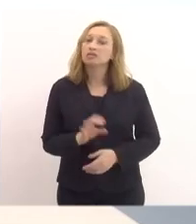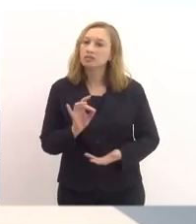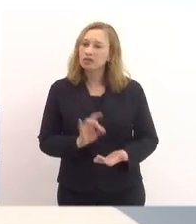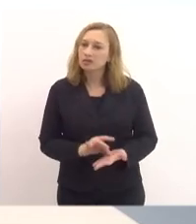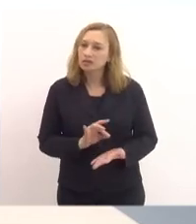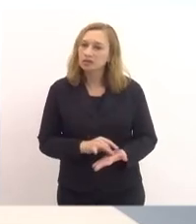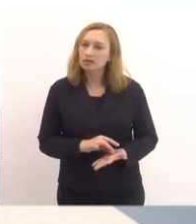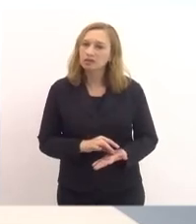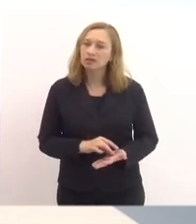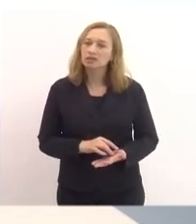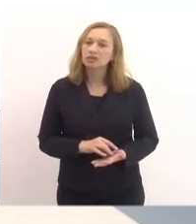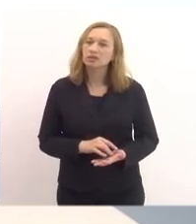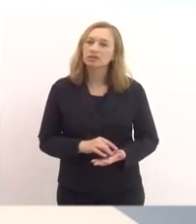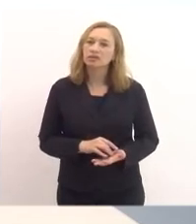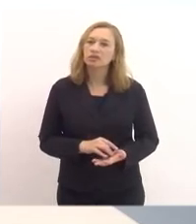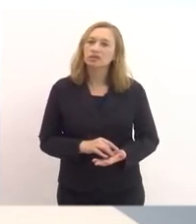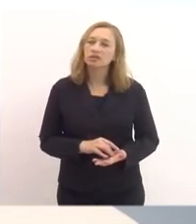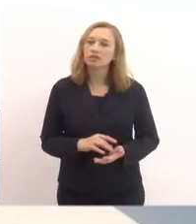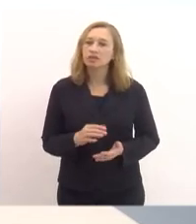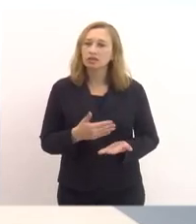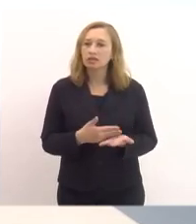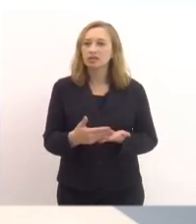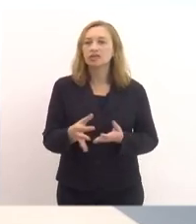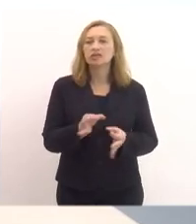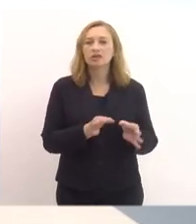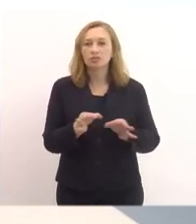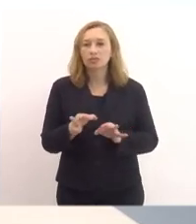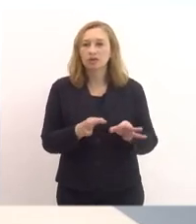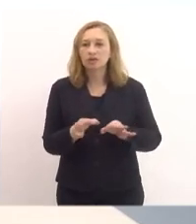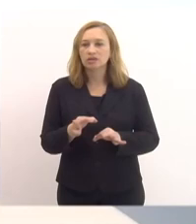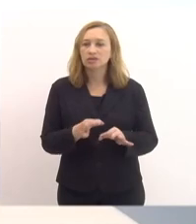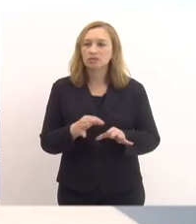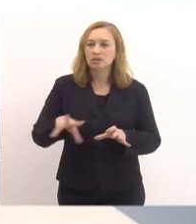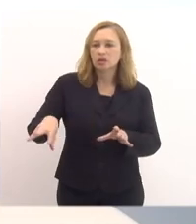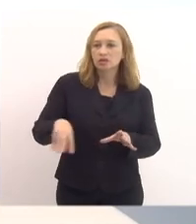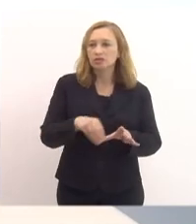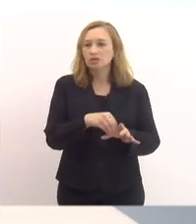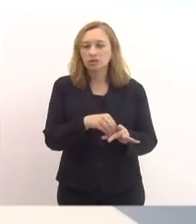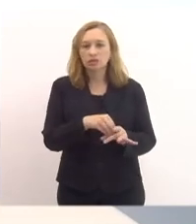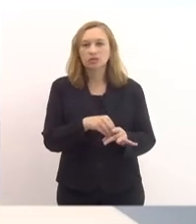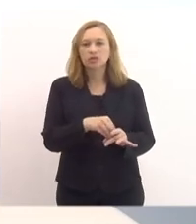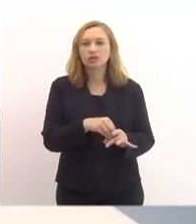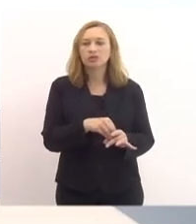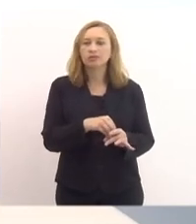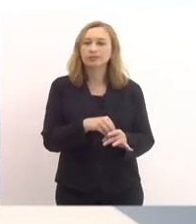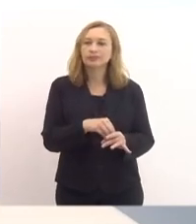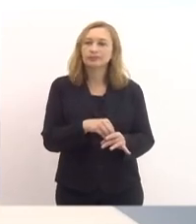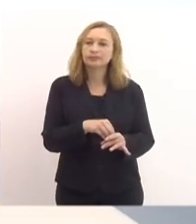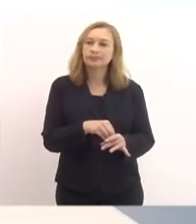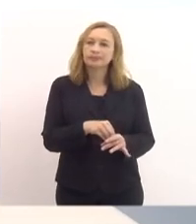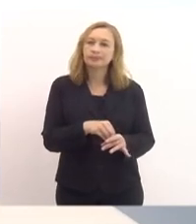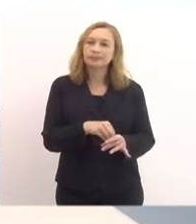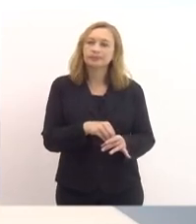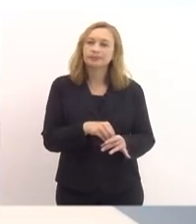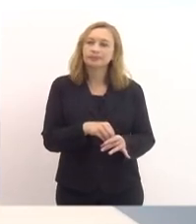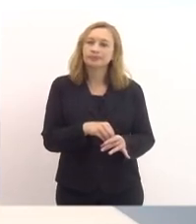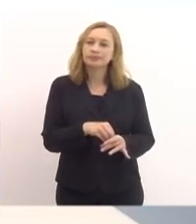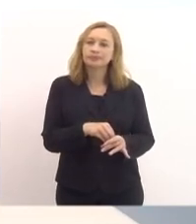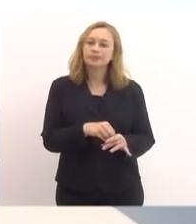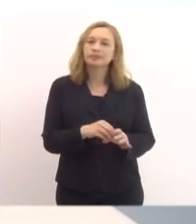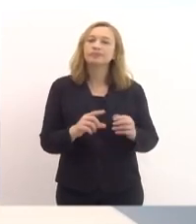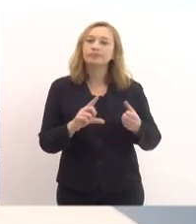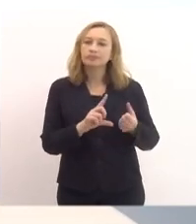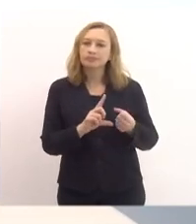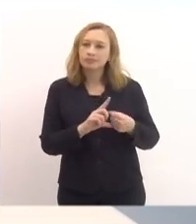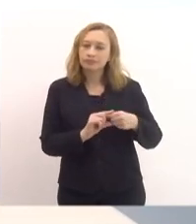realmente a homologação do plano, né, para a gente poder incidir num ato que é uma vedação do artigo 8º da